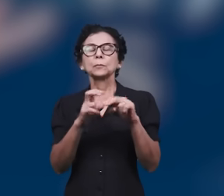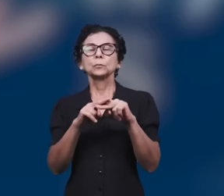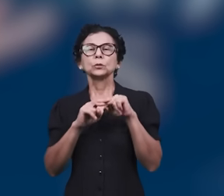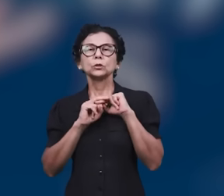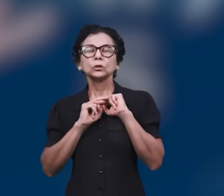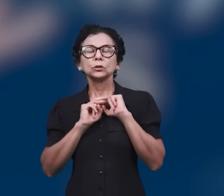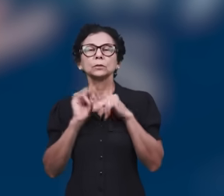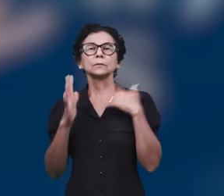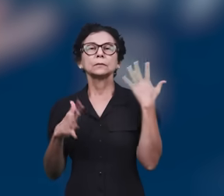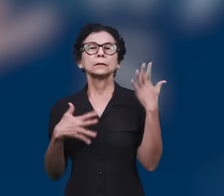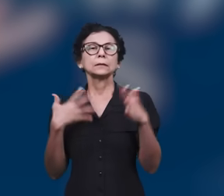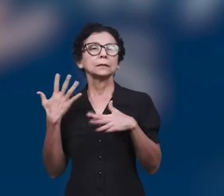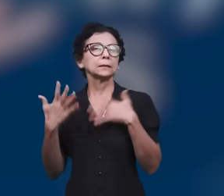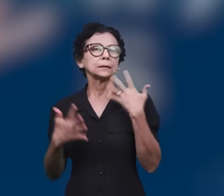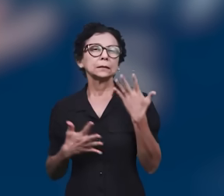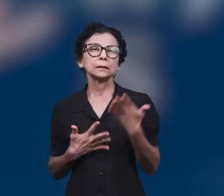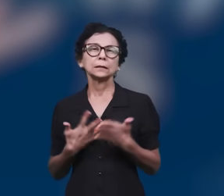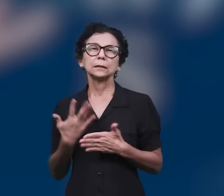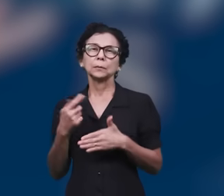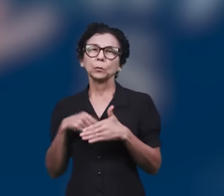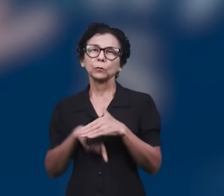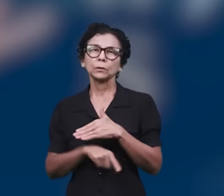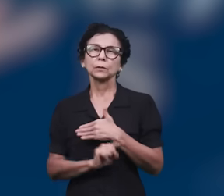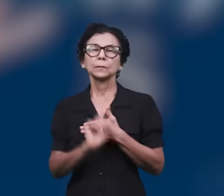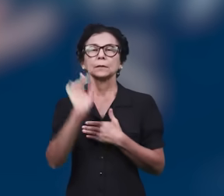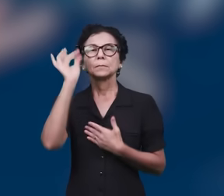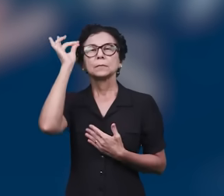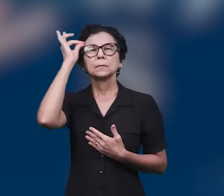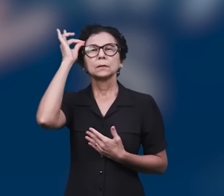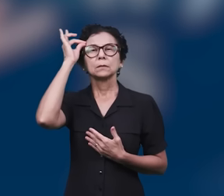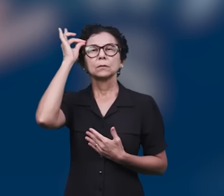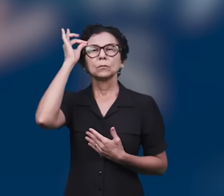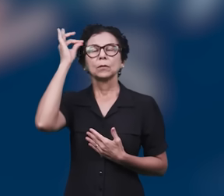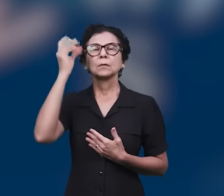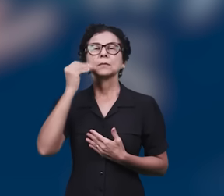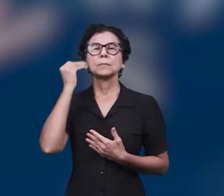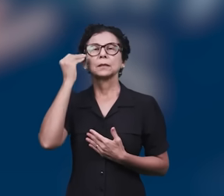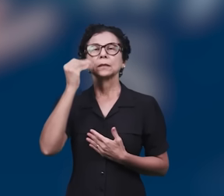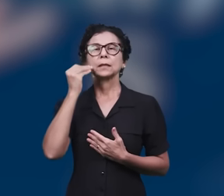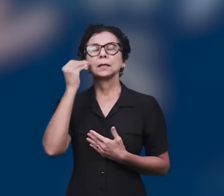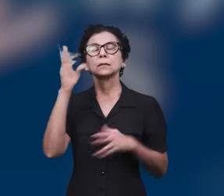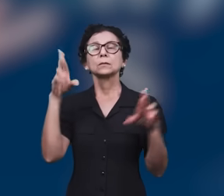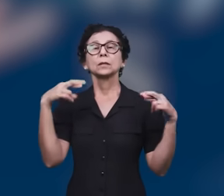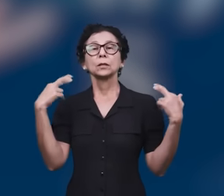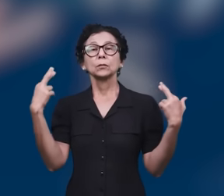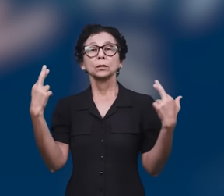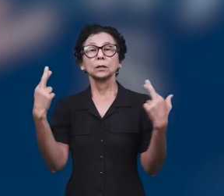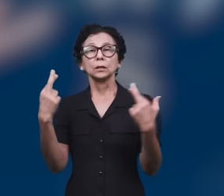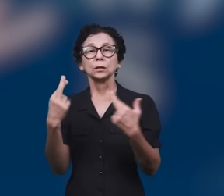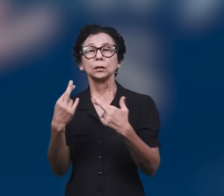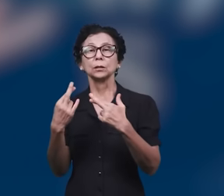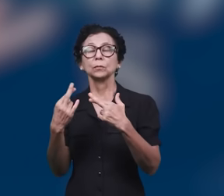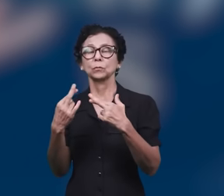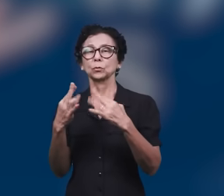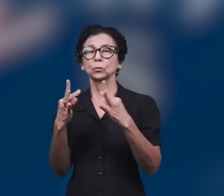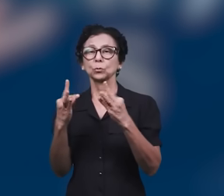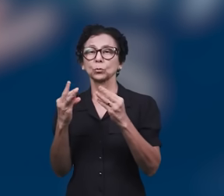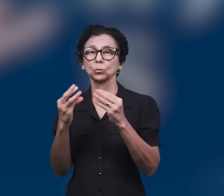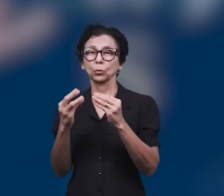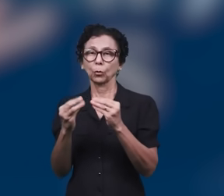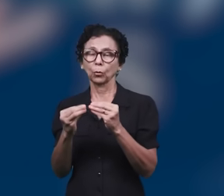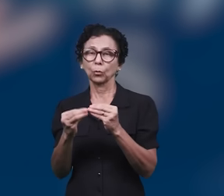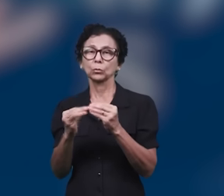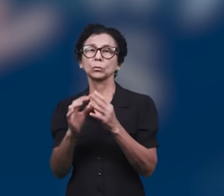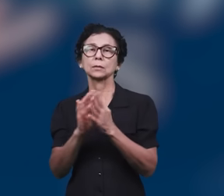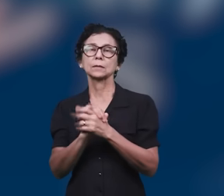de muita alegria e aprofundamento espiritual. Nos reunimos com toda a igreja após o culto